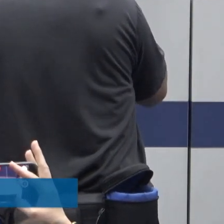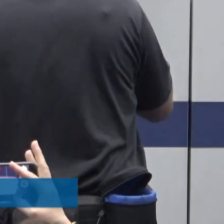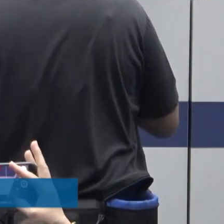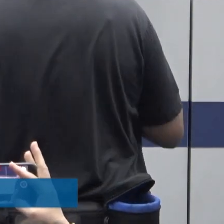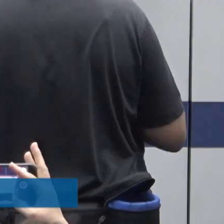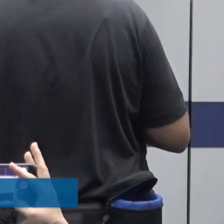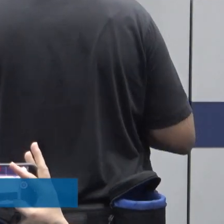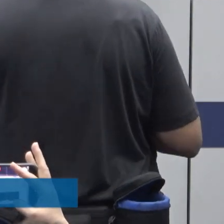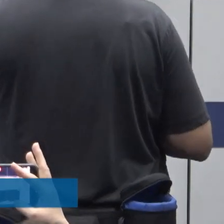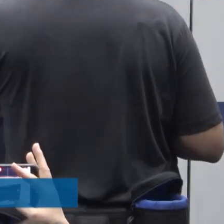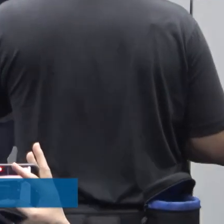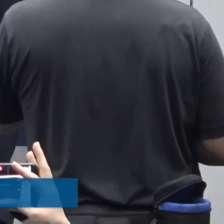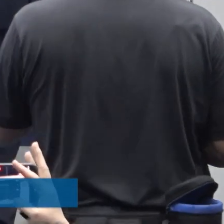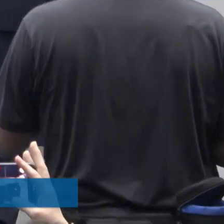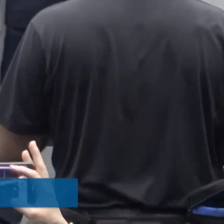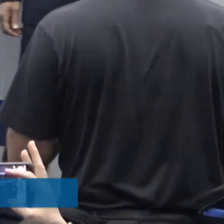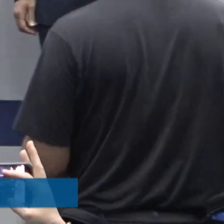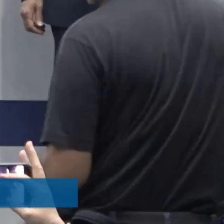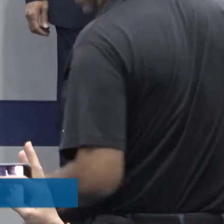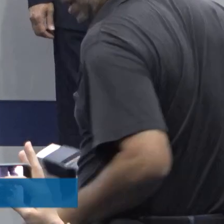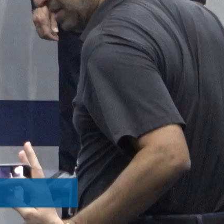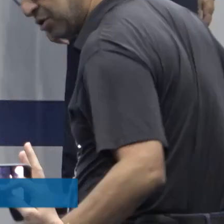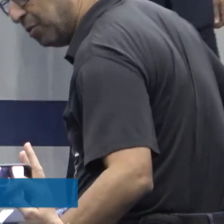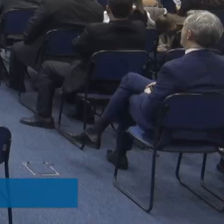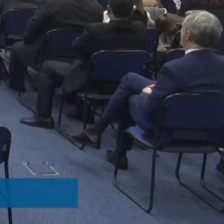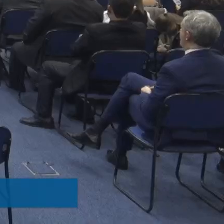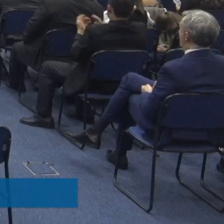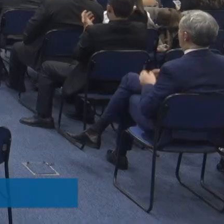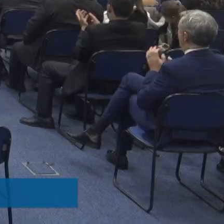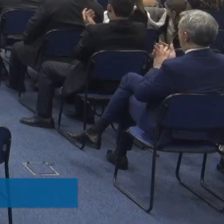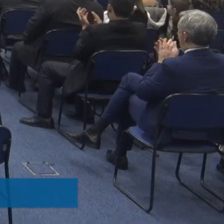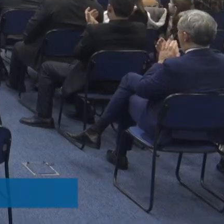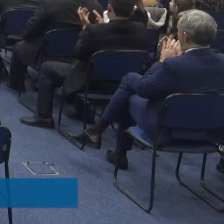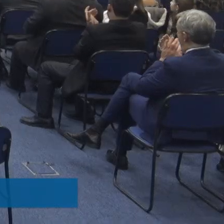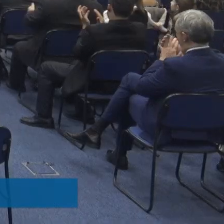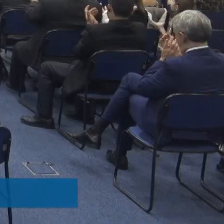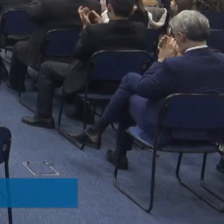branco, negro, imigrante,